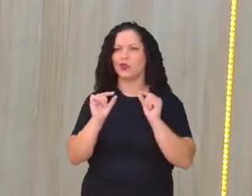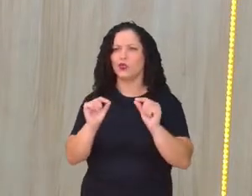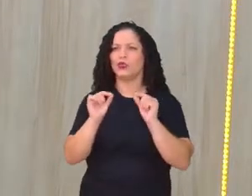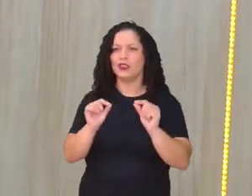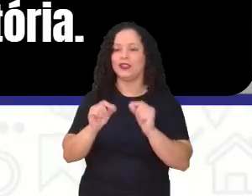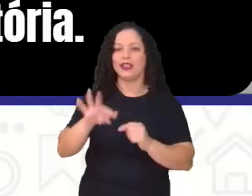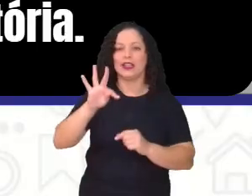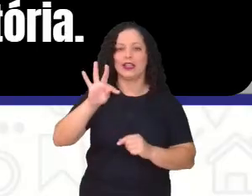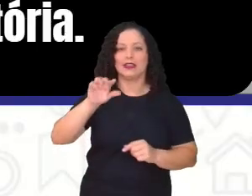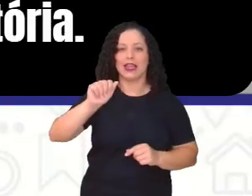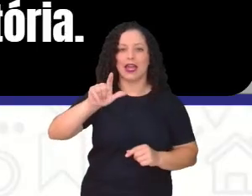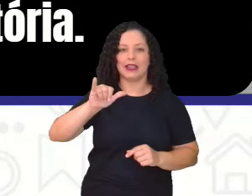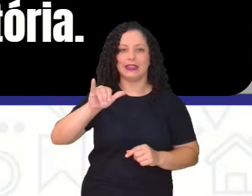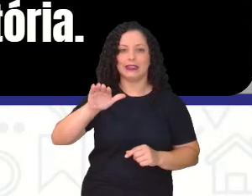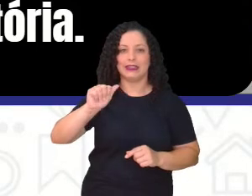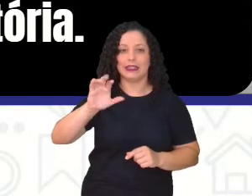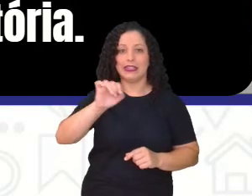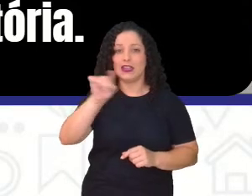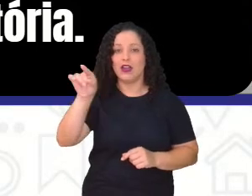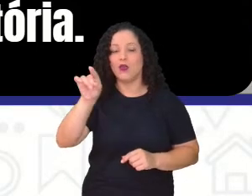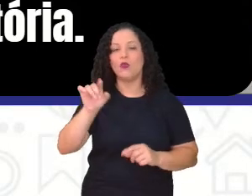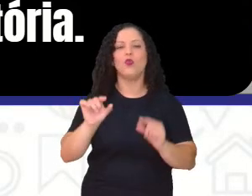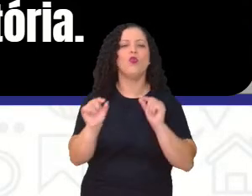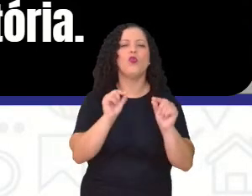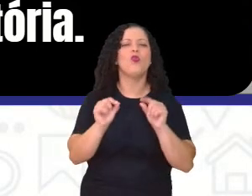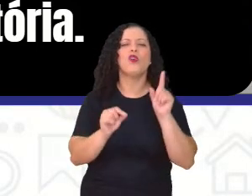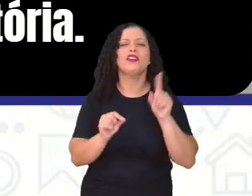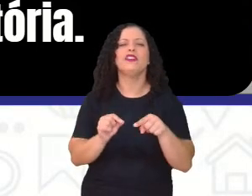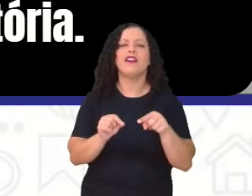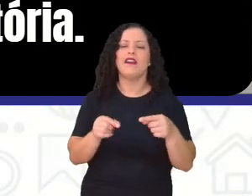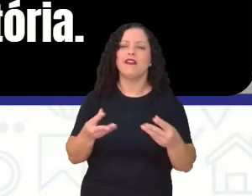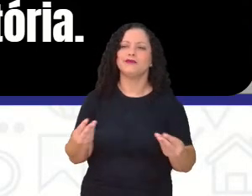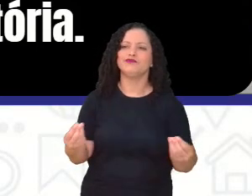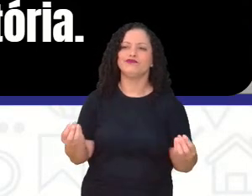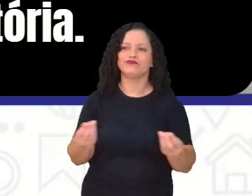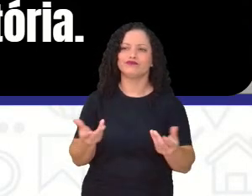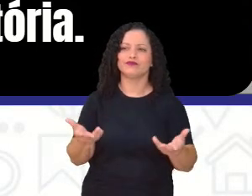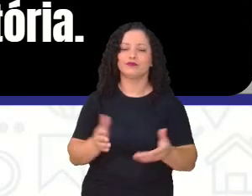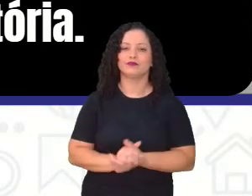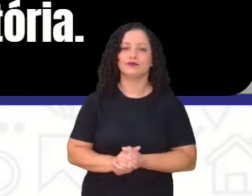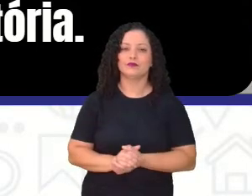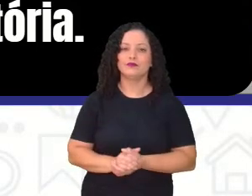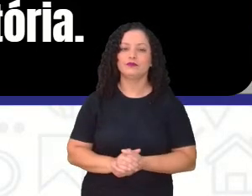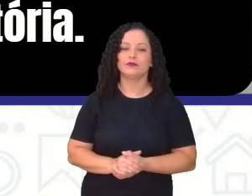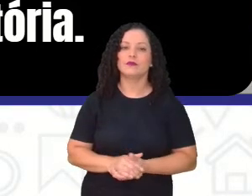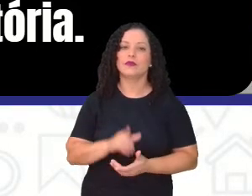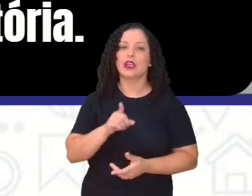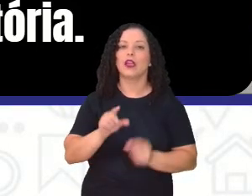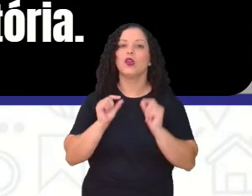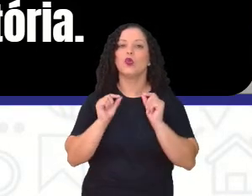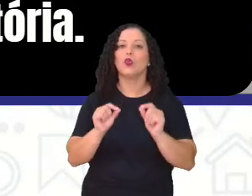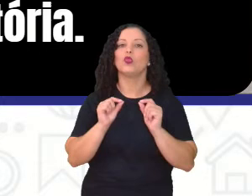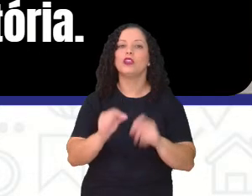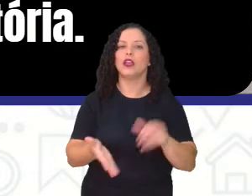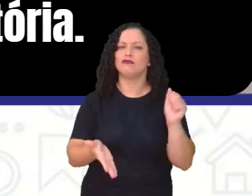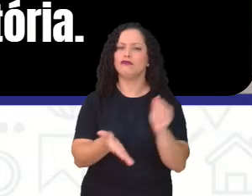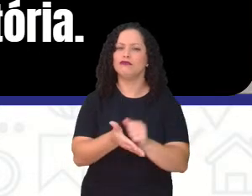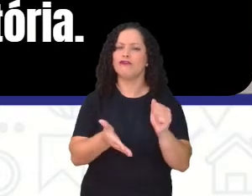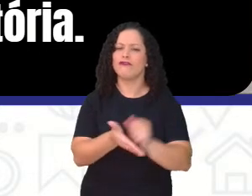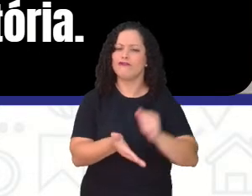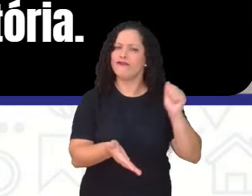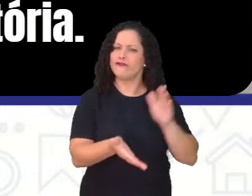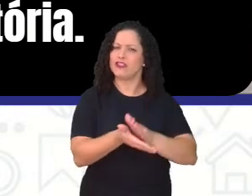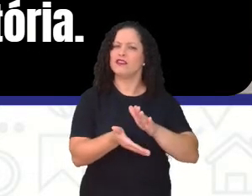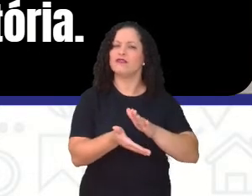do talião, certo? Que era o quê? A máxima disso daí era olho por olho, dente por